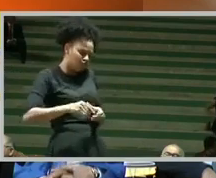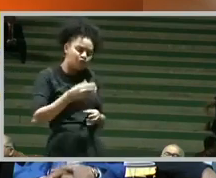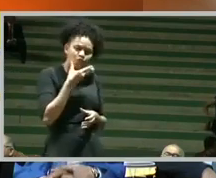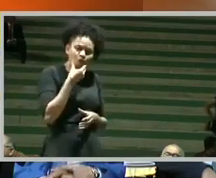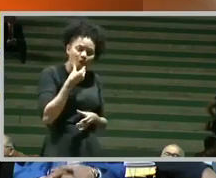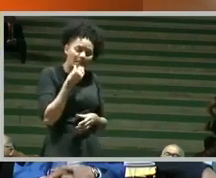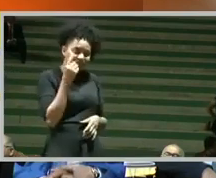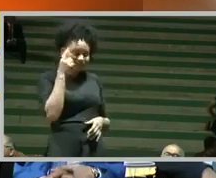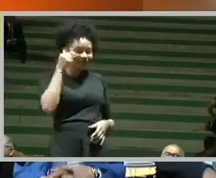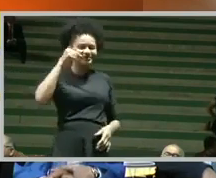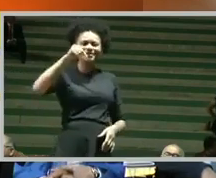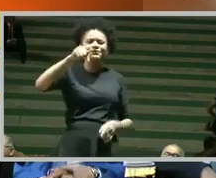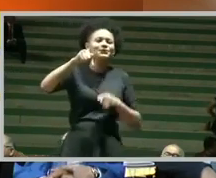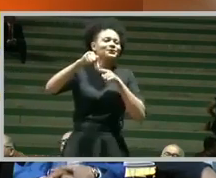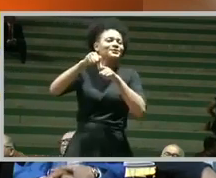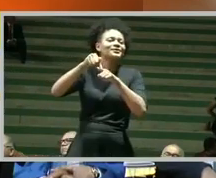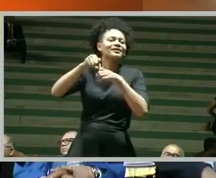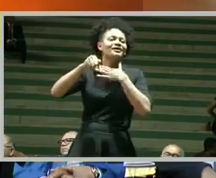faz?